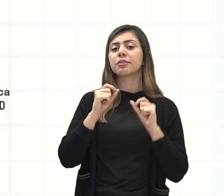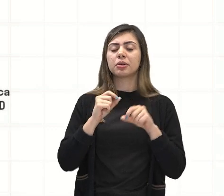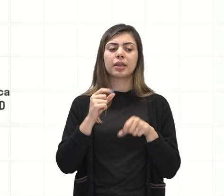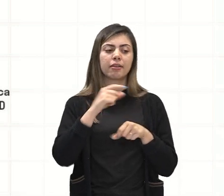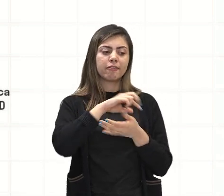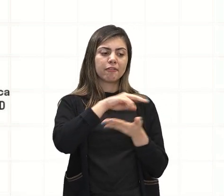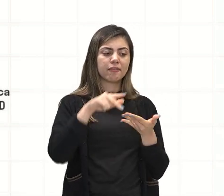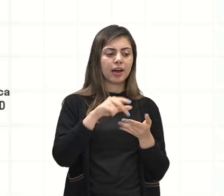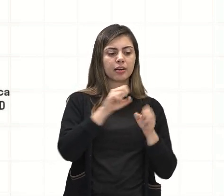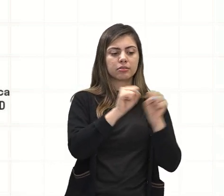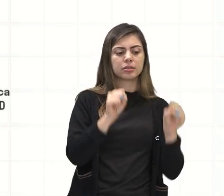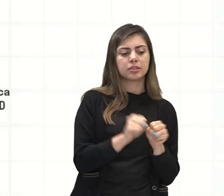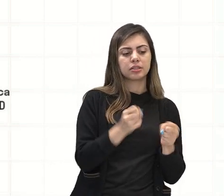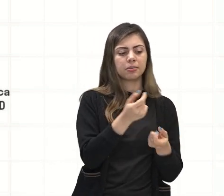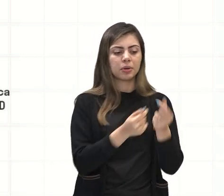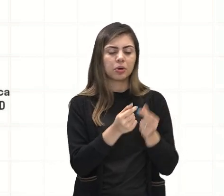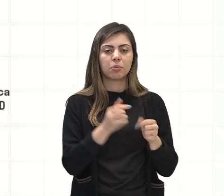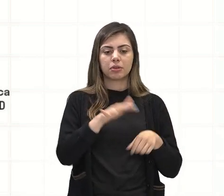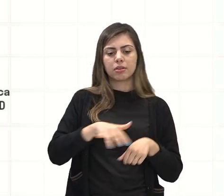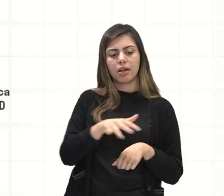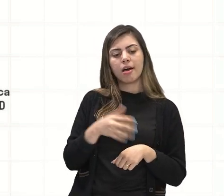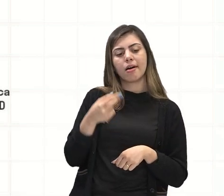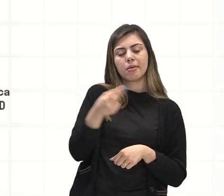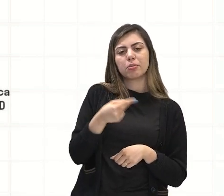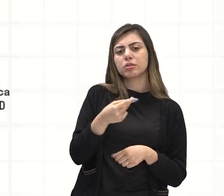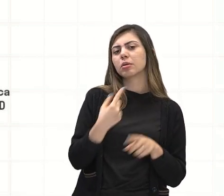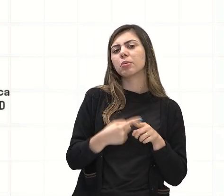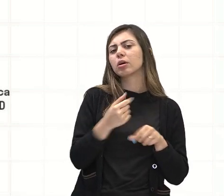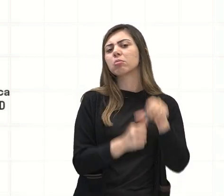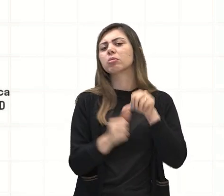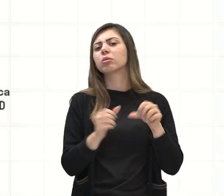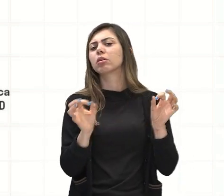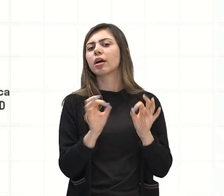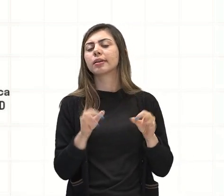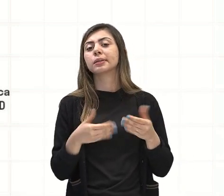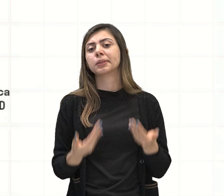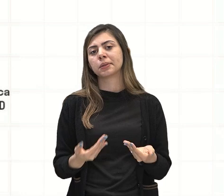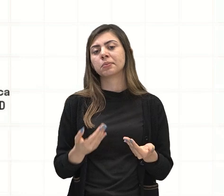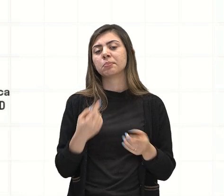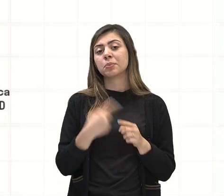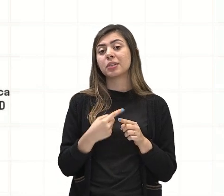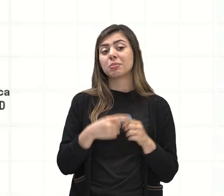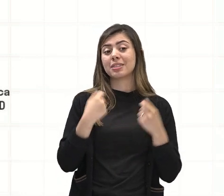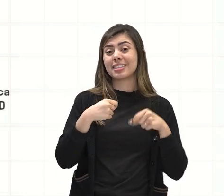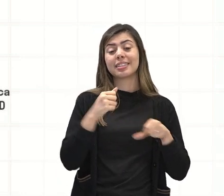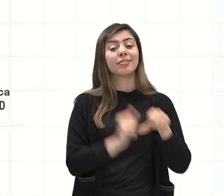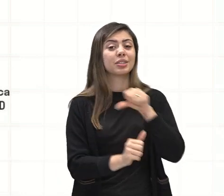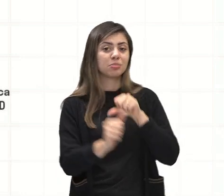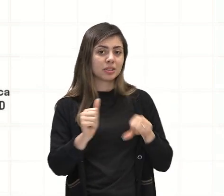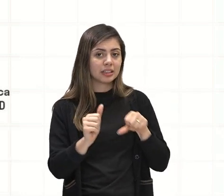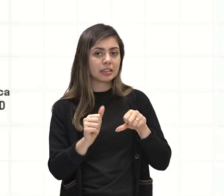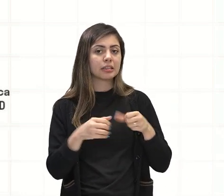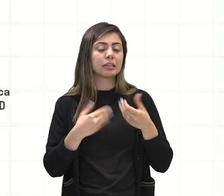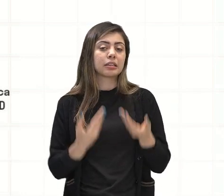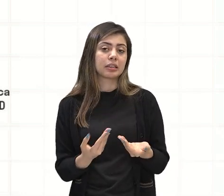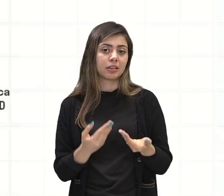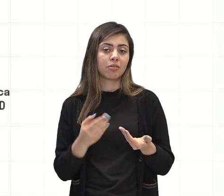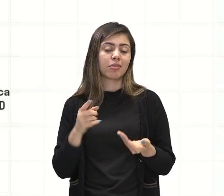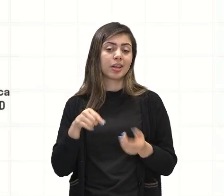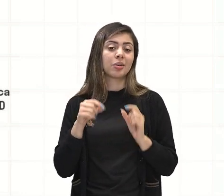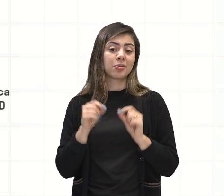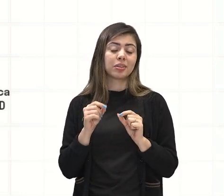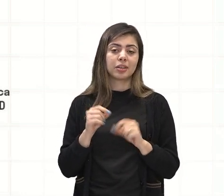práticas econômicas e políticas? Justamente porque isso traria mudanças. E mudança é tudo o que o primeiro